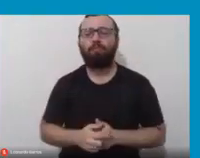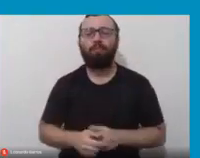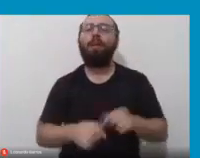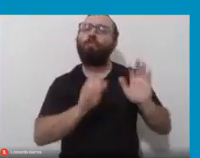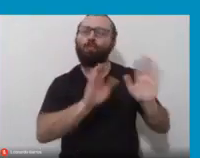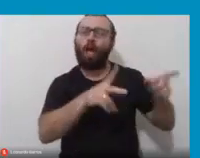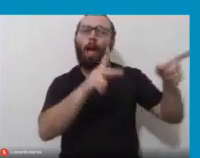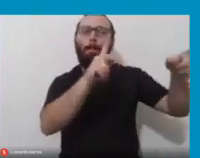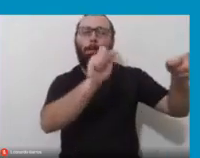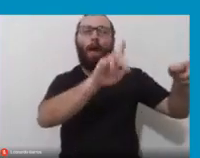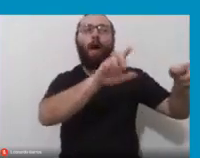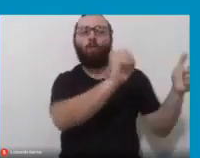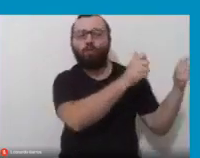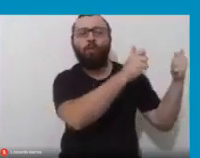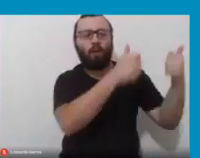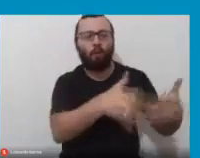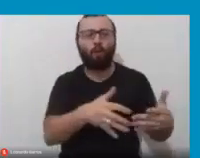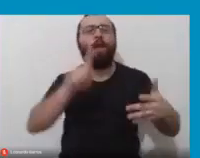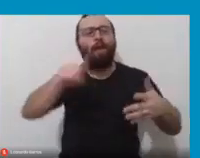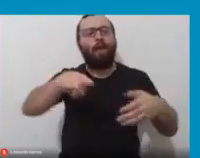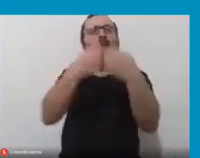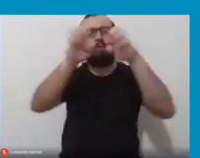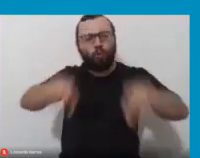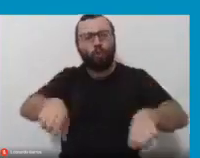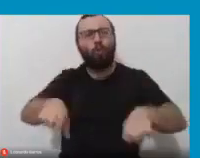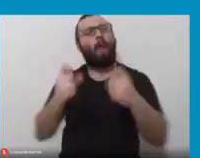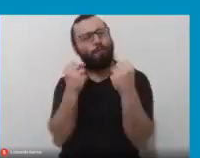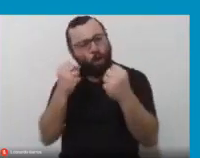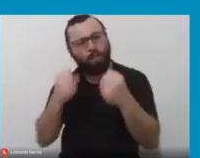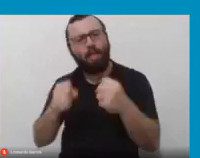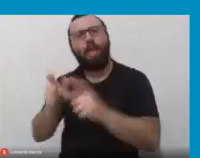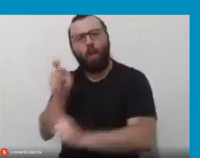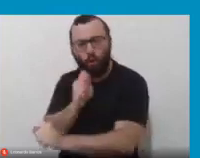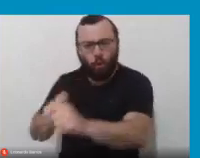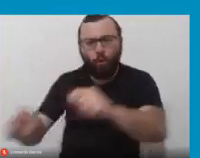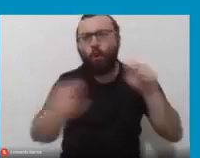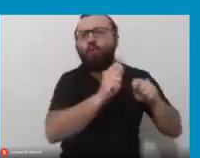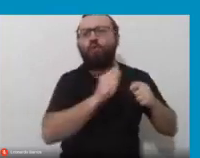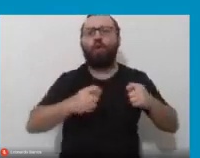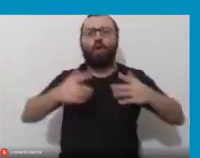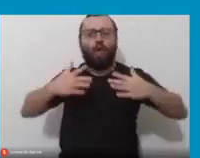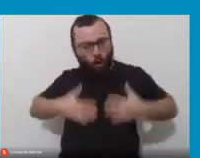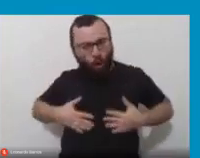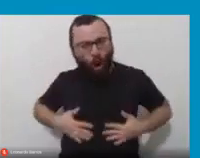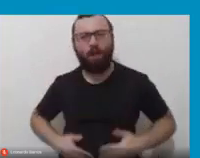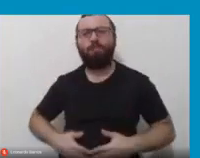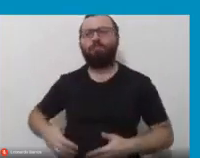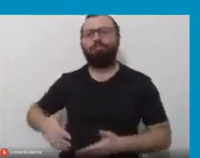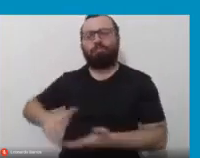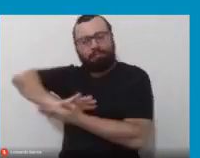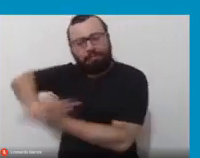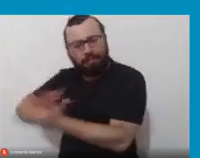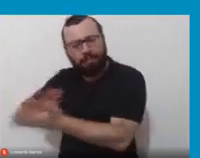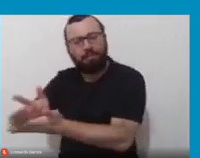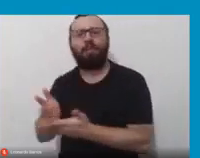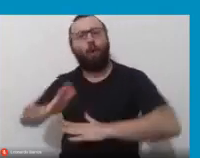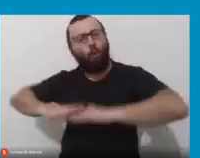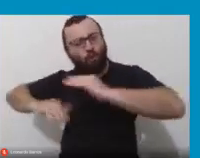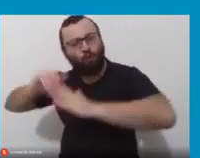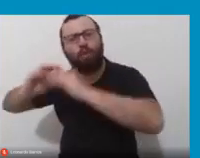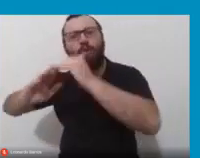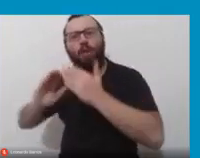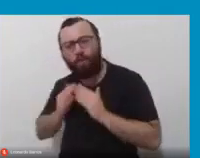pontuou, né, que é uma estrutura toda de poder e de controle, principalmente sobre os nossos corpos marginalizados, e que construiu as